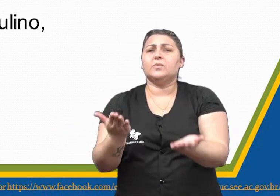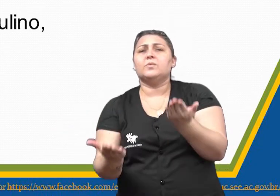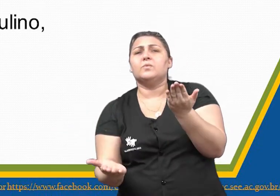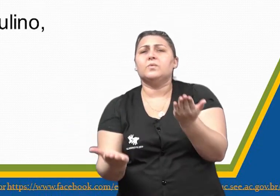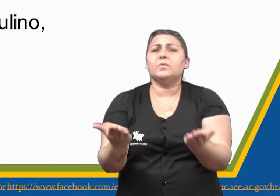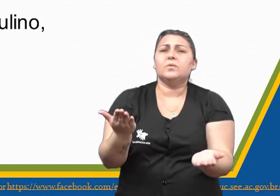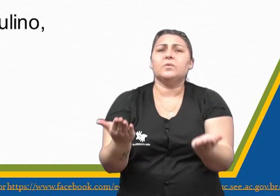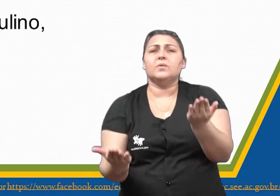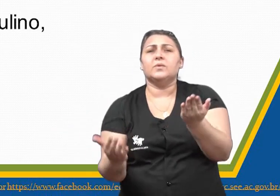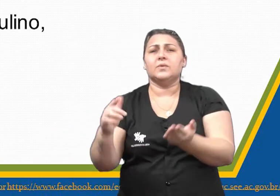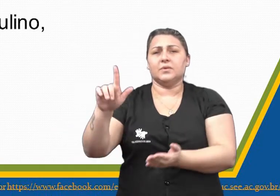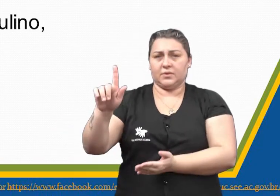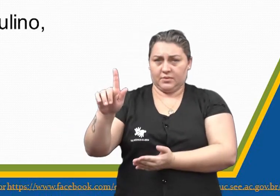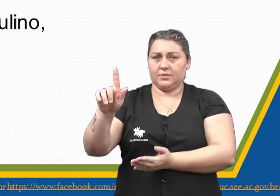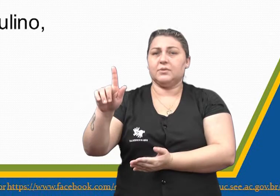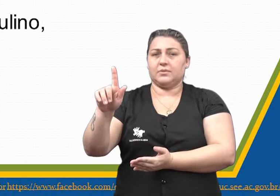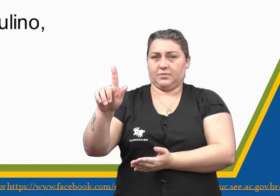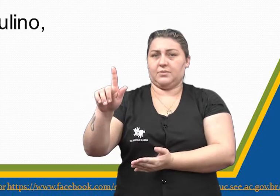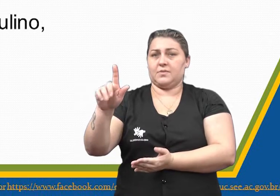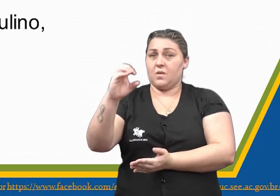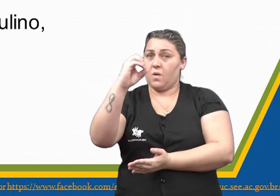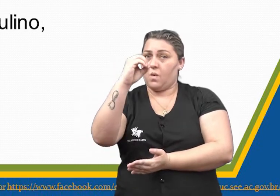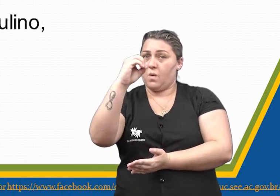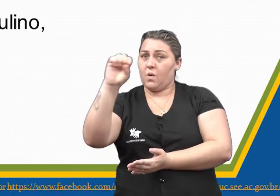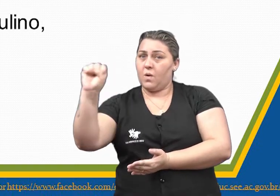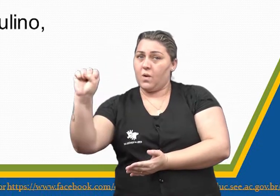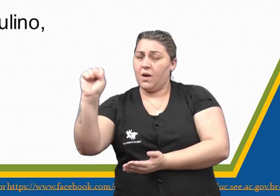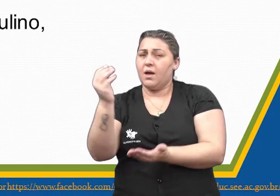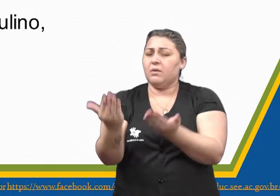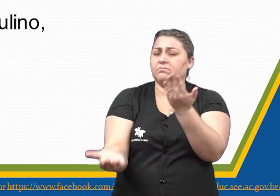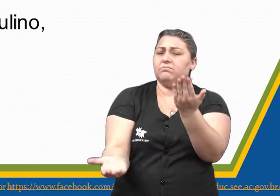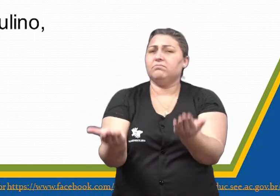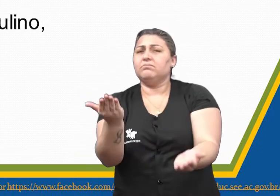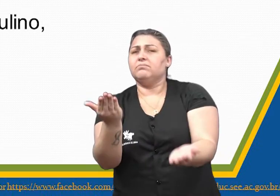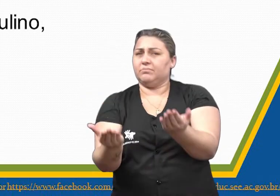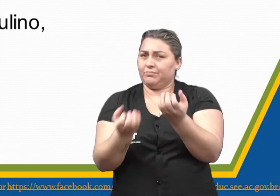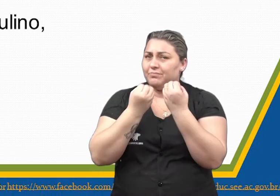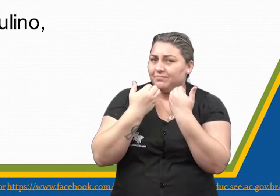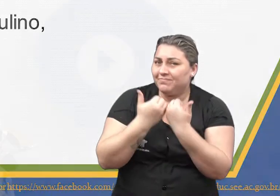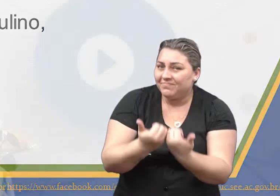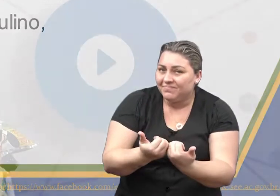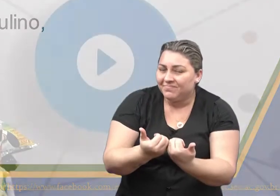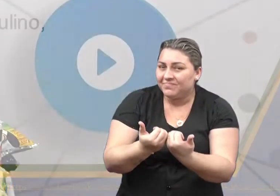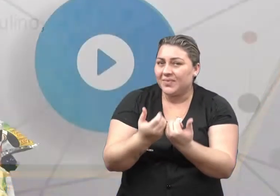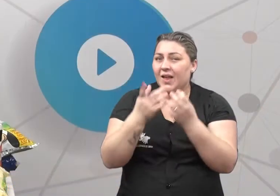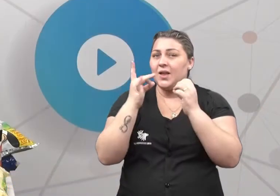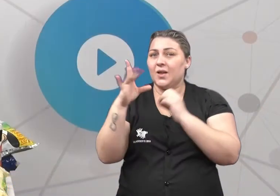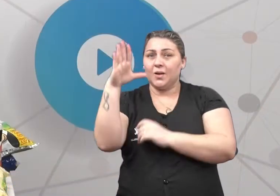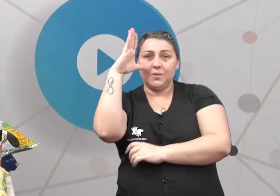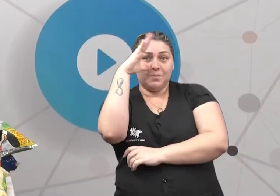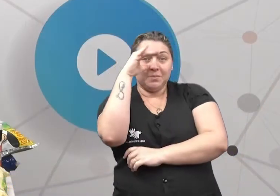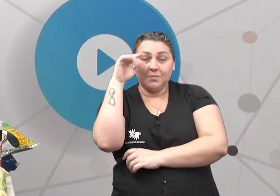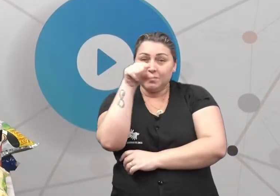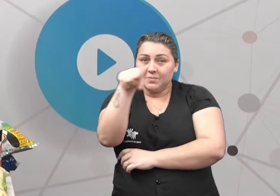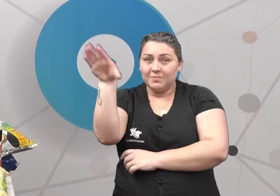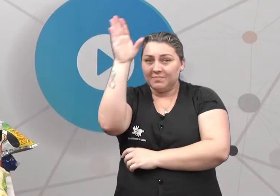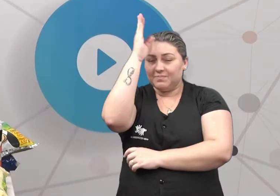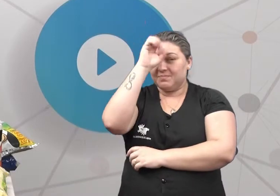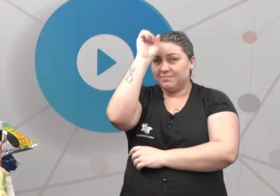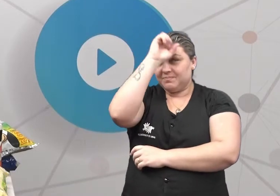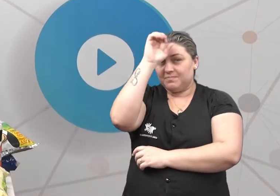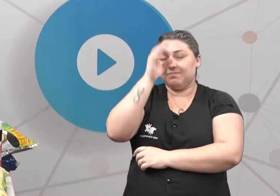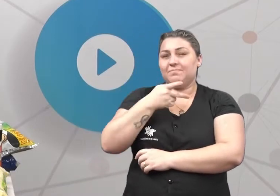Quantos gramas, não é quantas gramas, é quantos gramas. Tudo bem? Só a nível de curiosidade para você